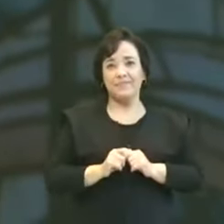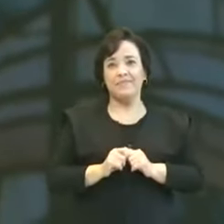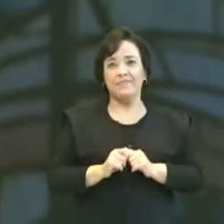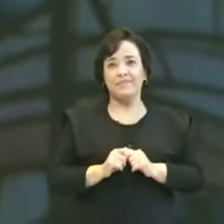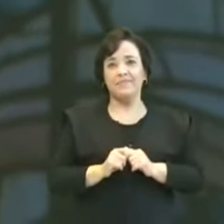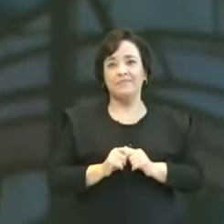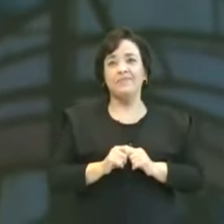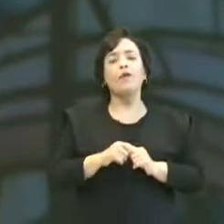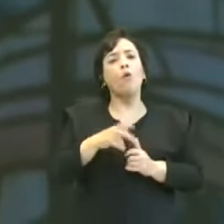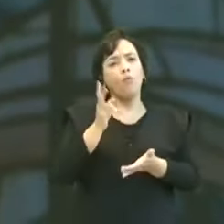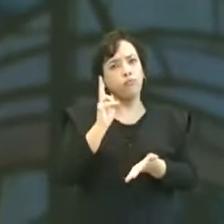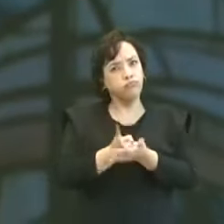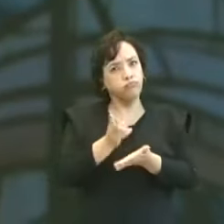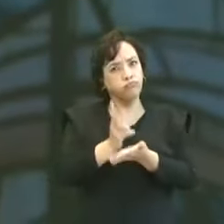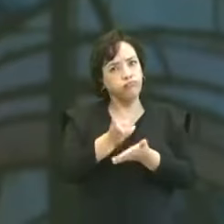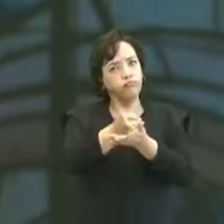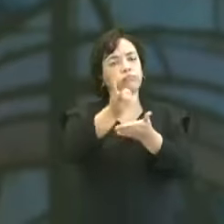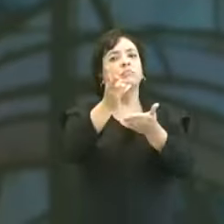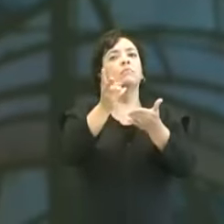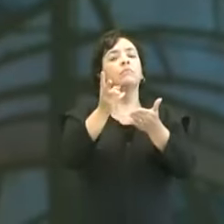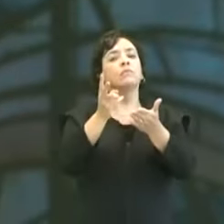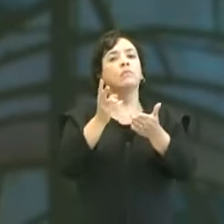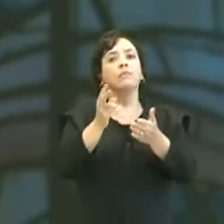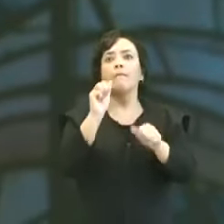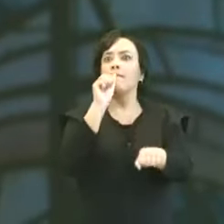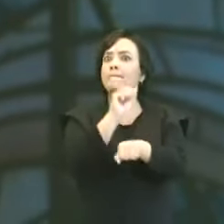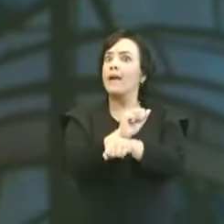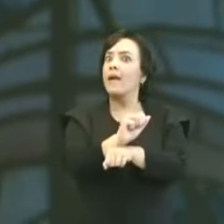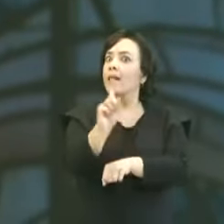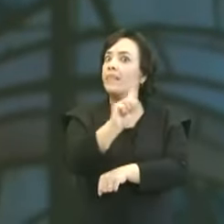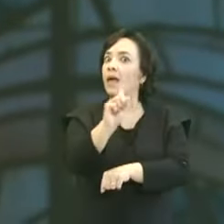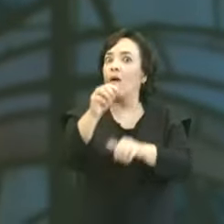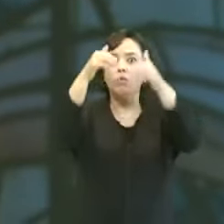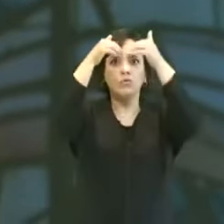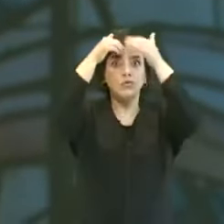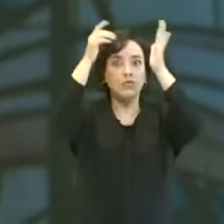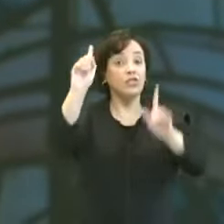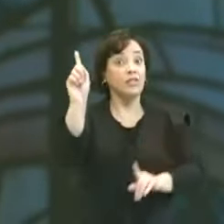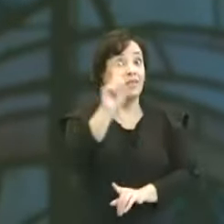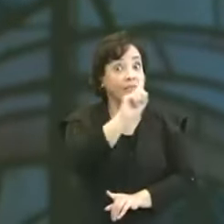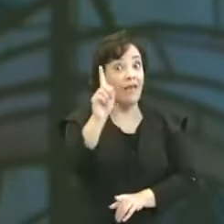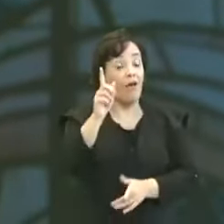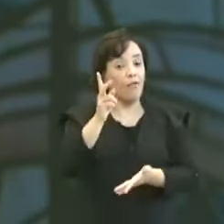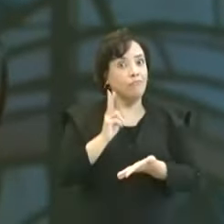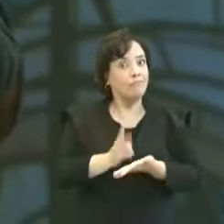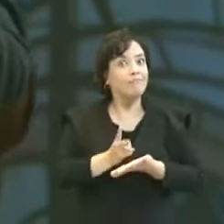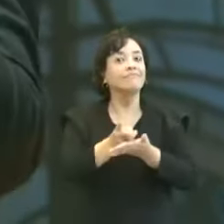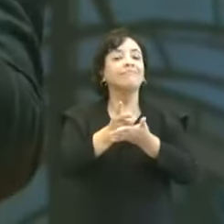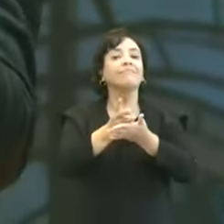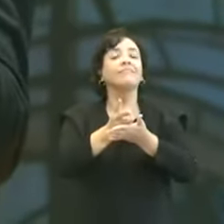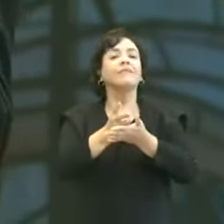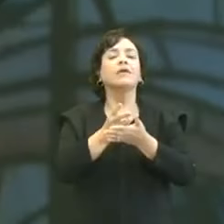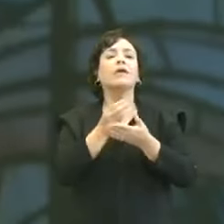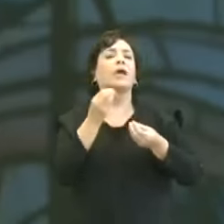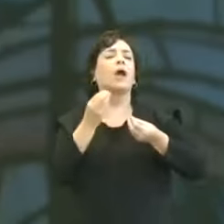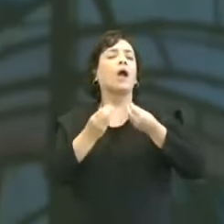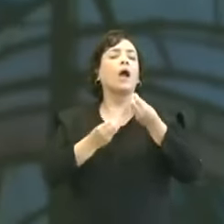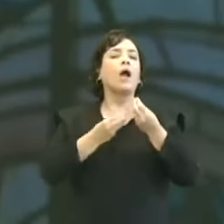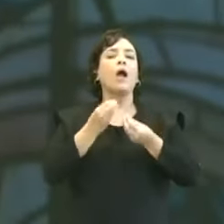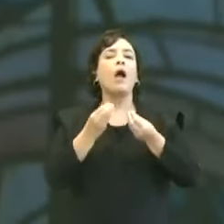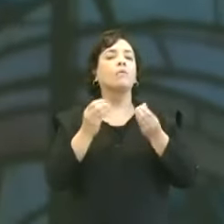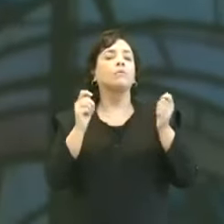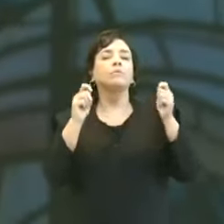deem continuidade, não parem, não cessem. E como que a gente pode